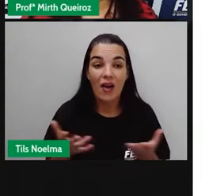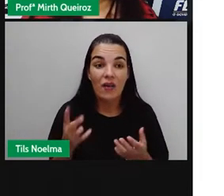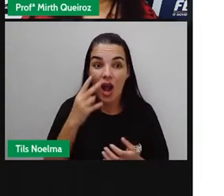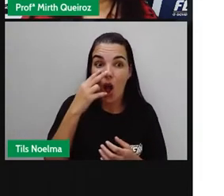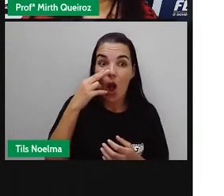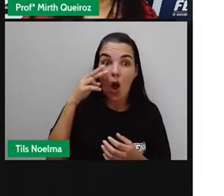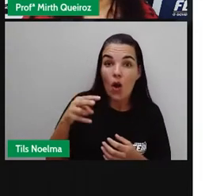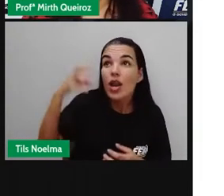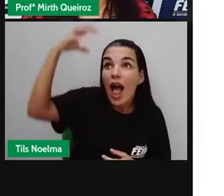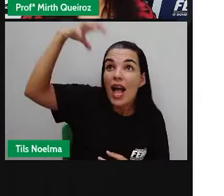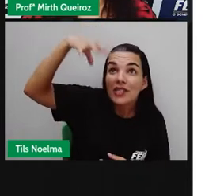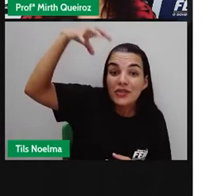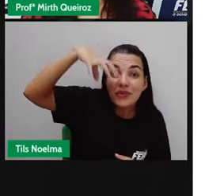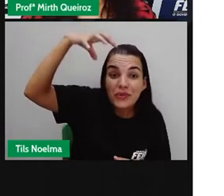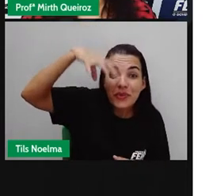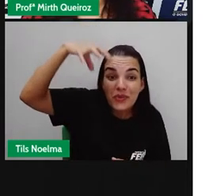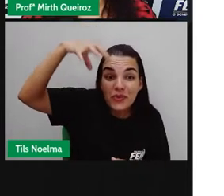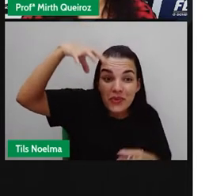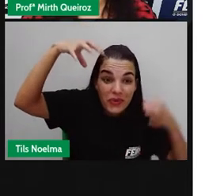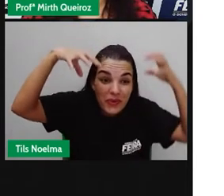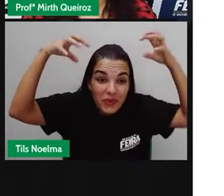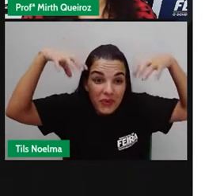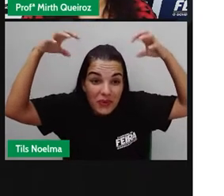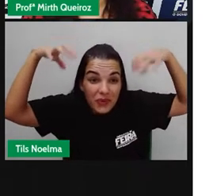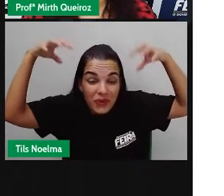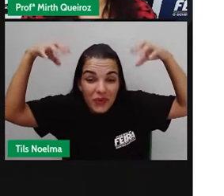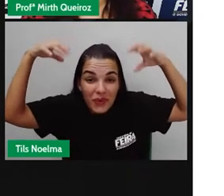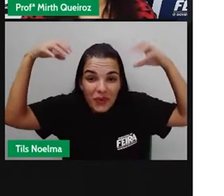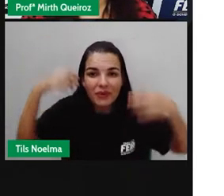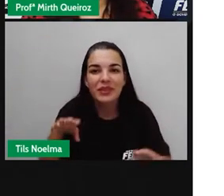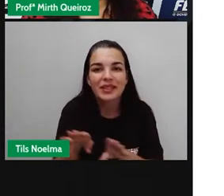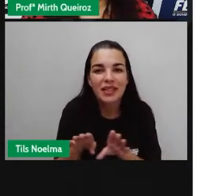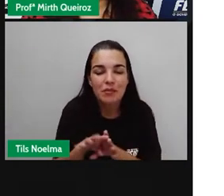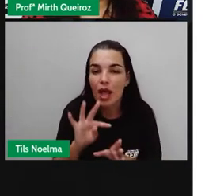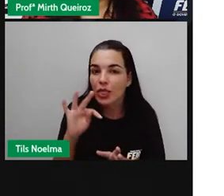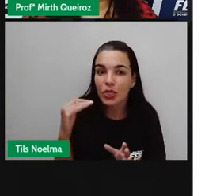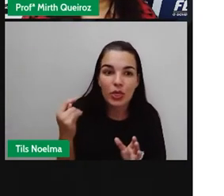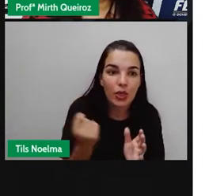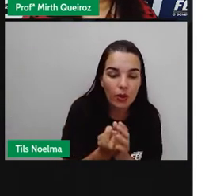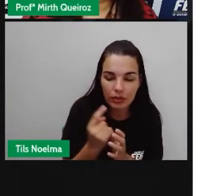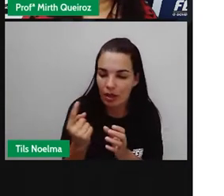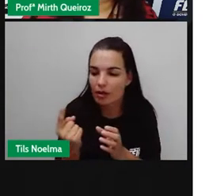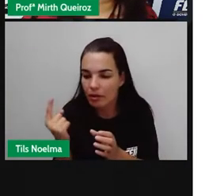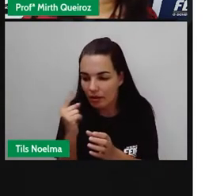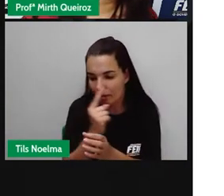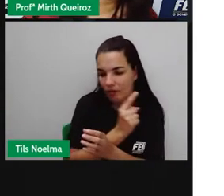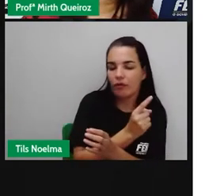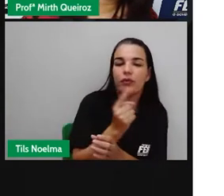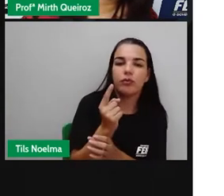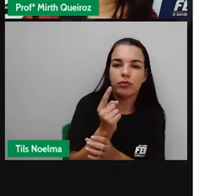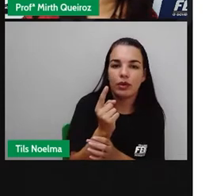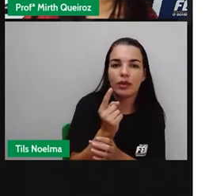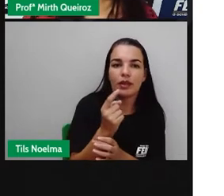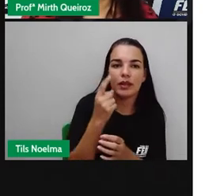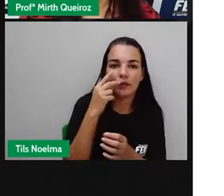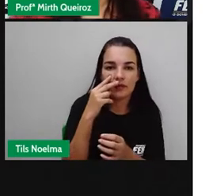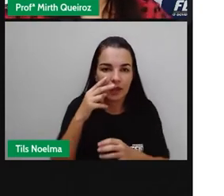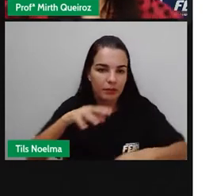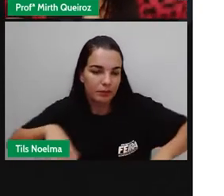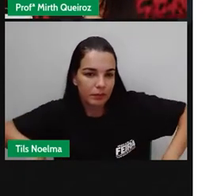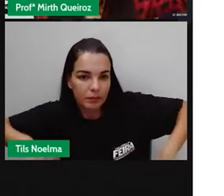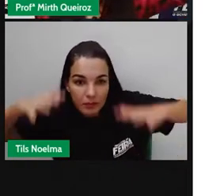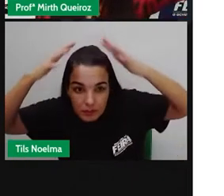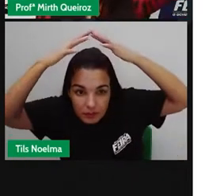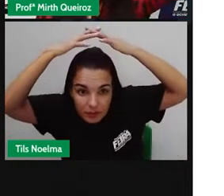Olha a chuva, outro passo aí também da quadrilha. Todos dão a meia volta e vira para o outro lado e coloca as mãos